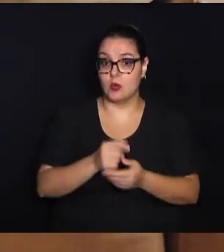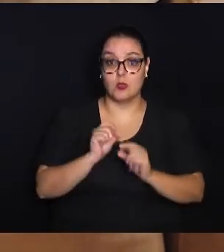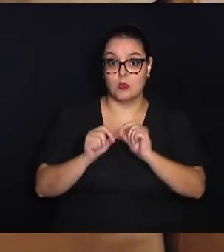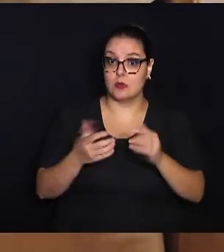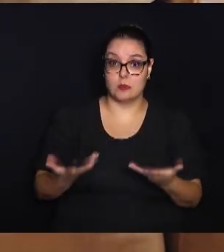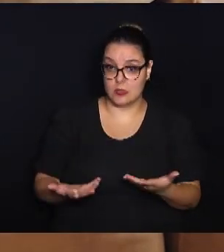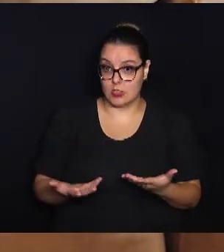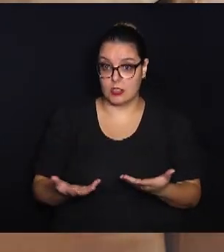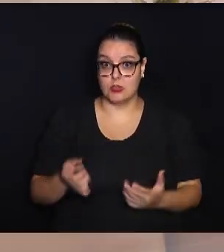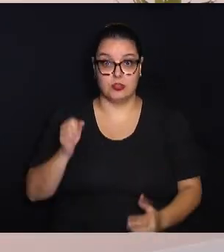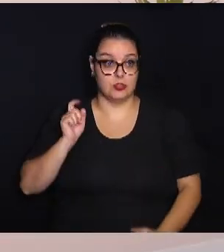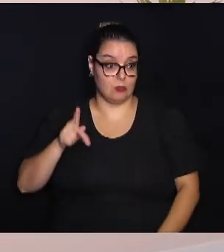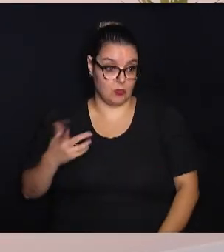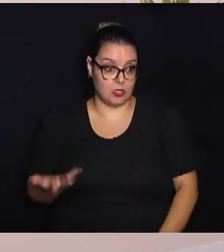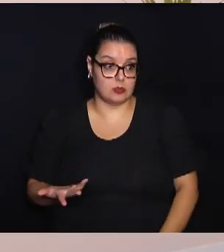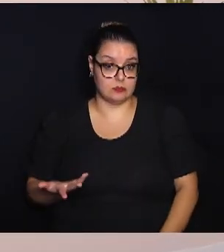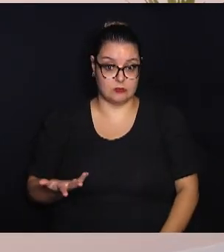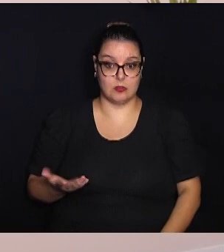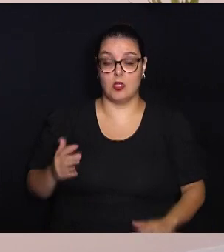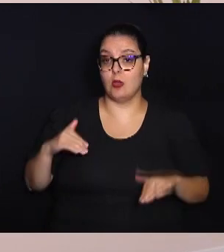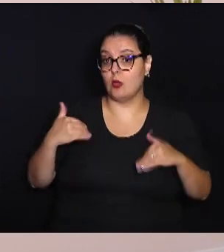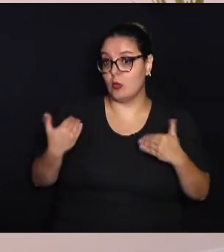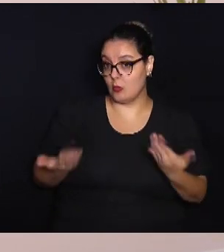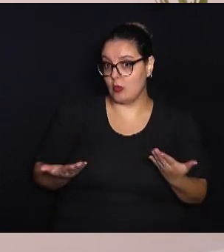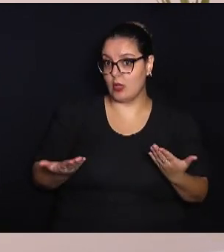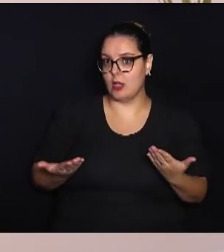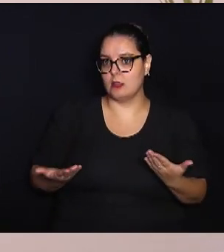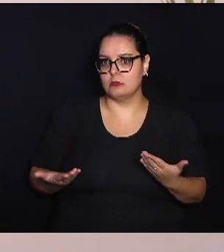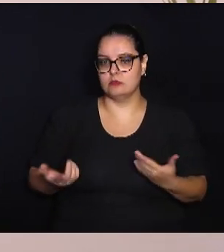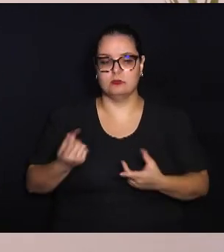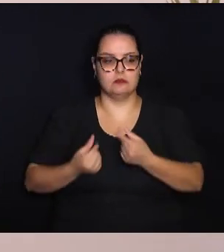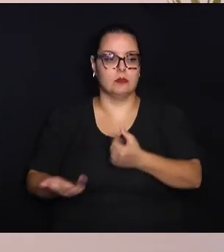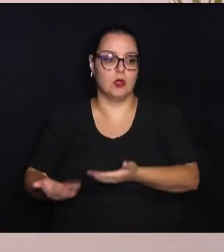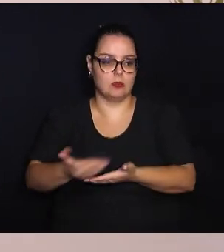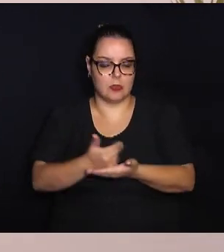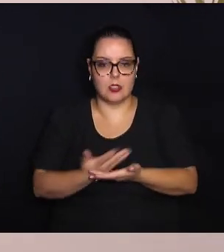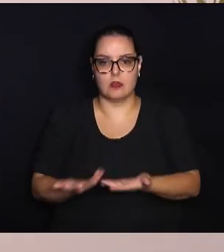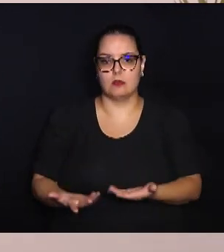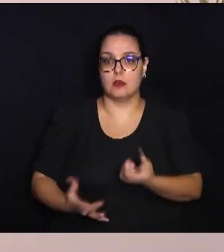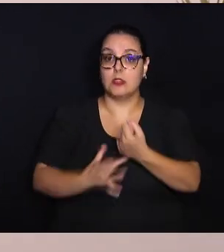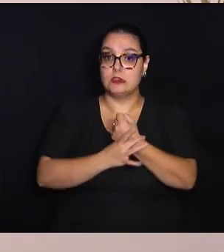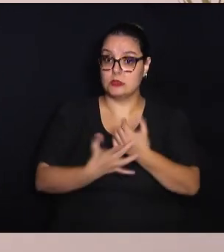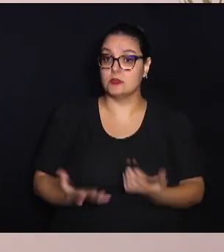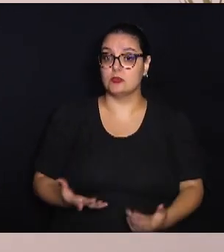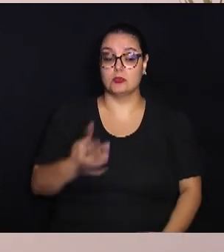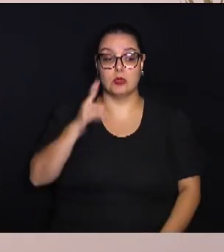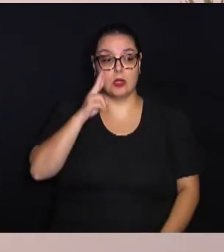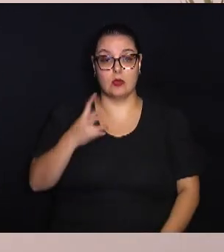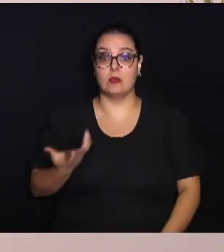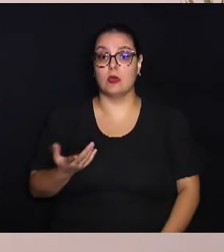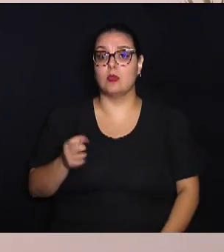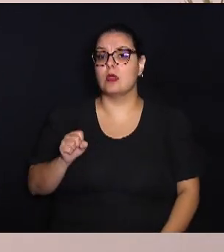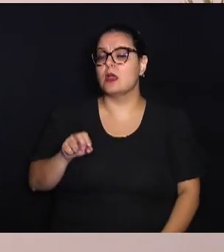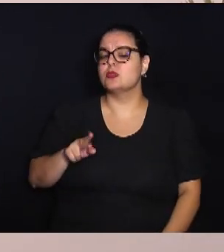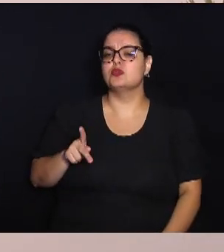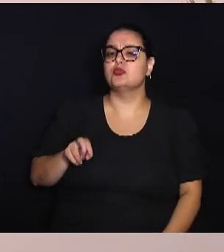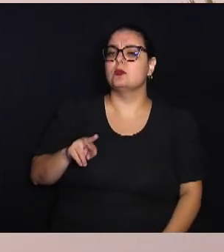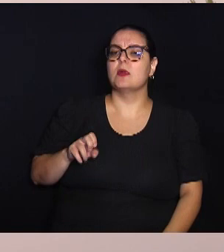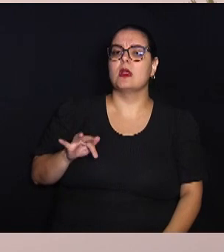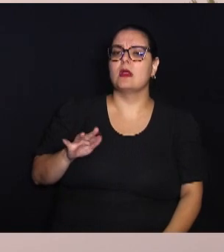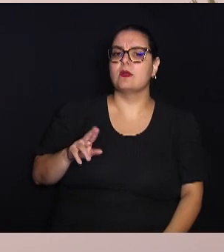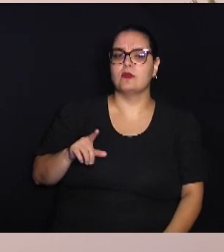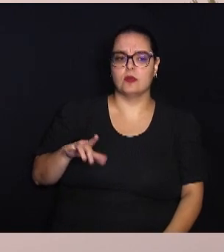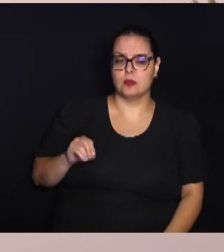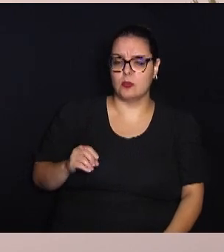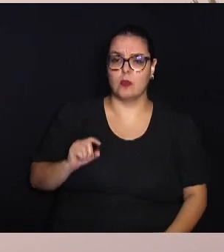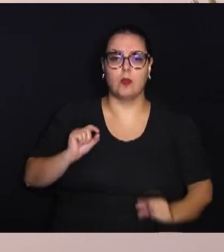receber de aposentadoria, né, quais são os seus rendimentos futuros, e começar a ver o que é de fato supérfluo ali,